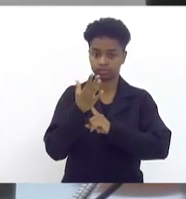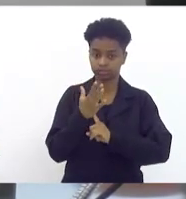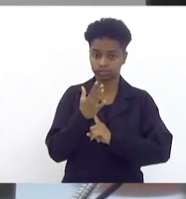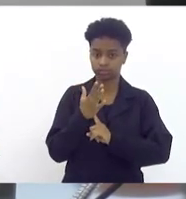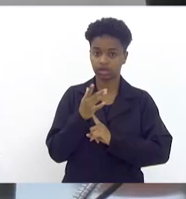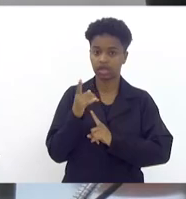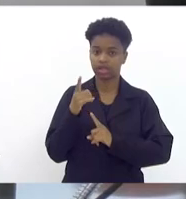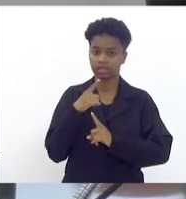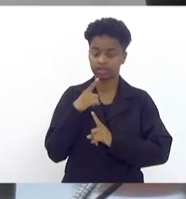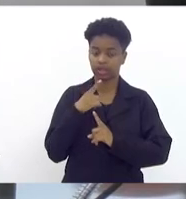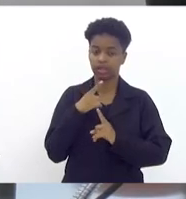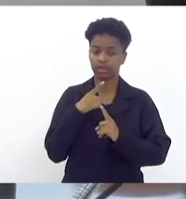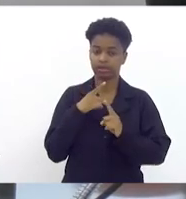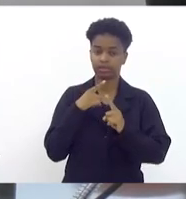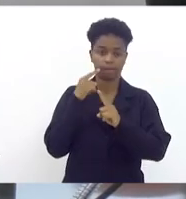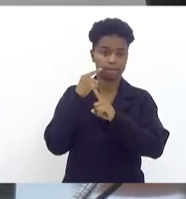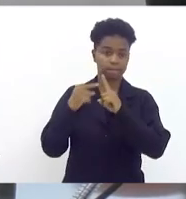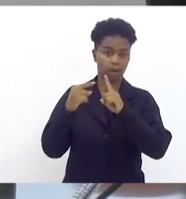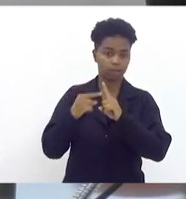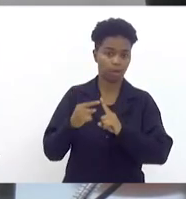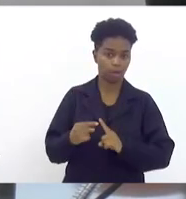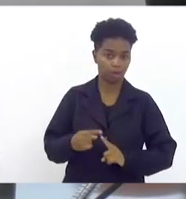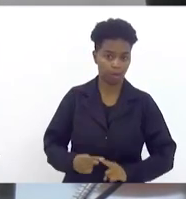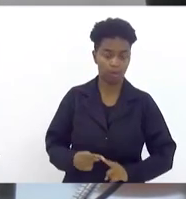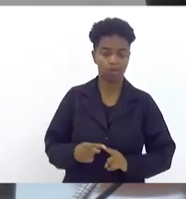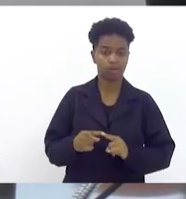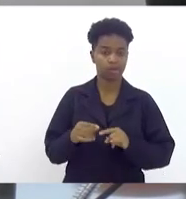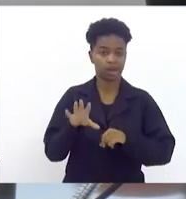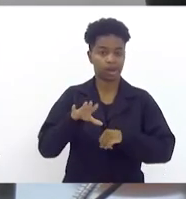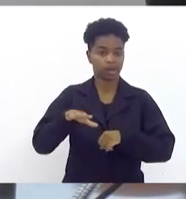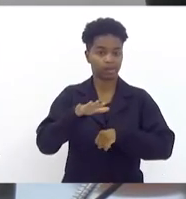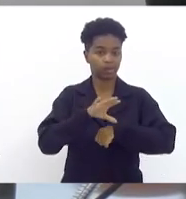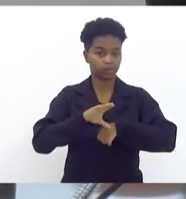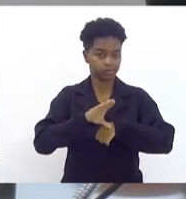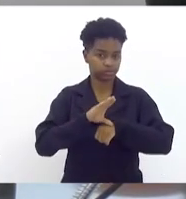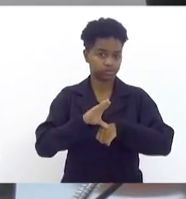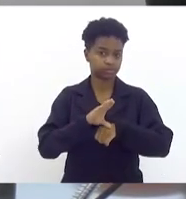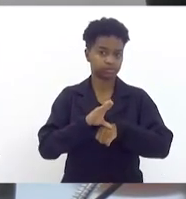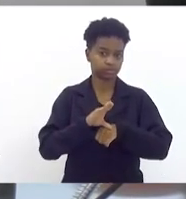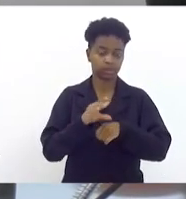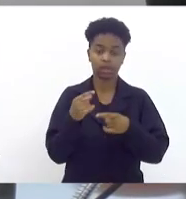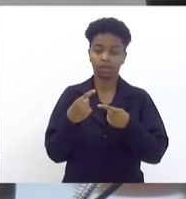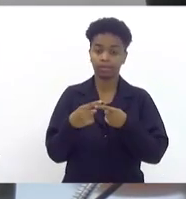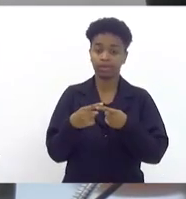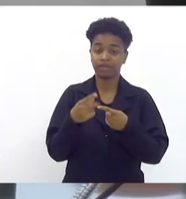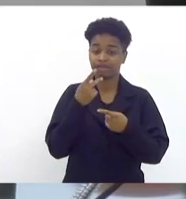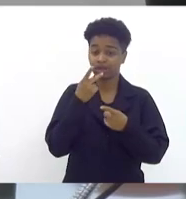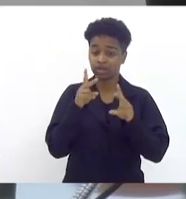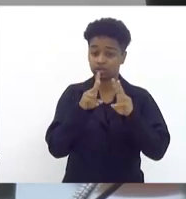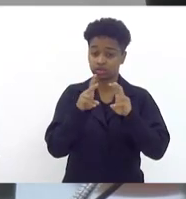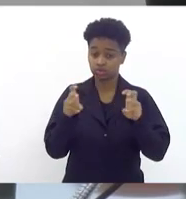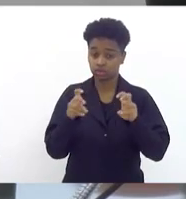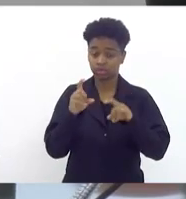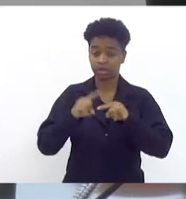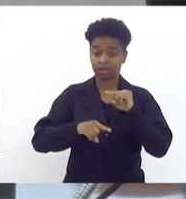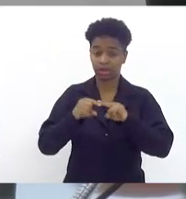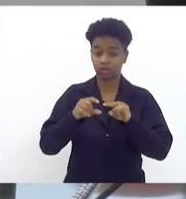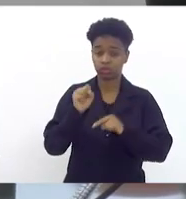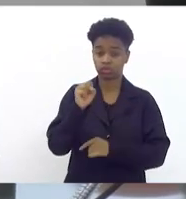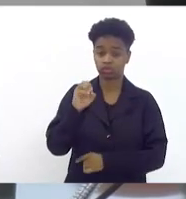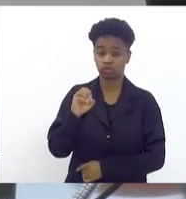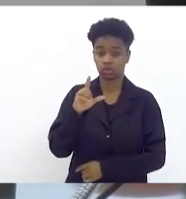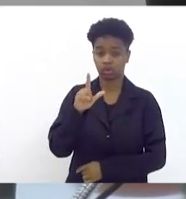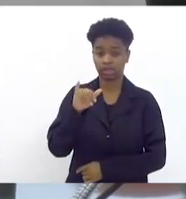algumas violações a princípios constitucionais que esse projeto apresenta. Quando a gente trata de resíduo sólido, que tem um